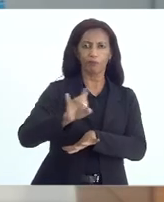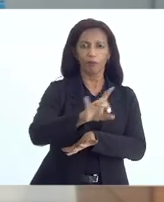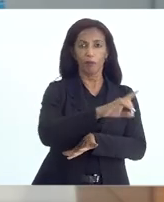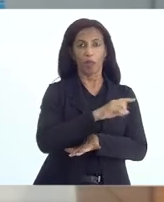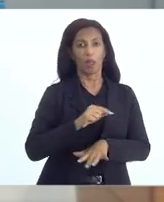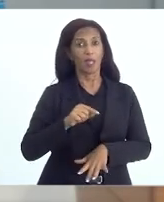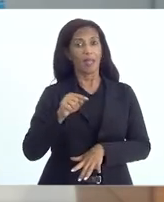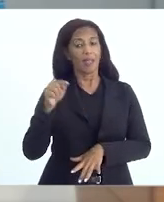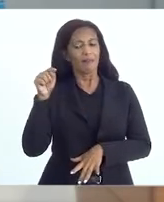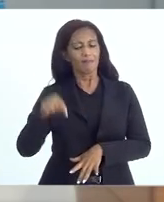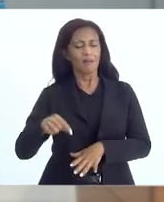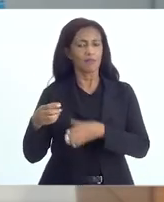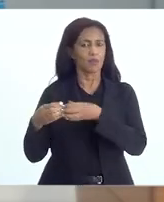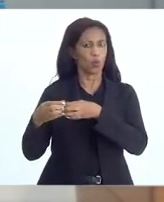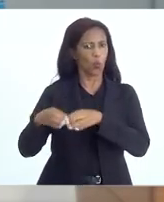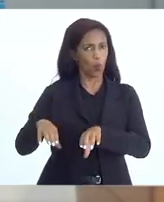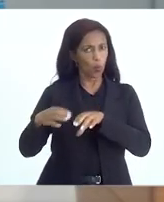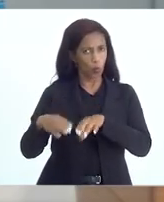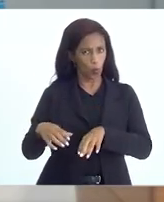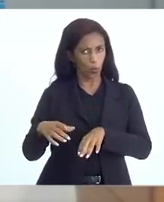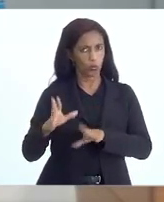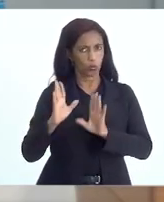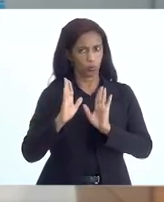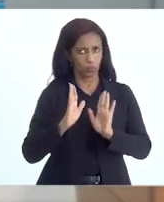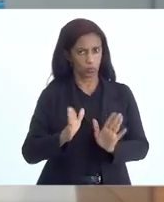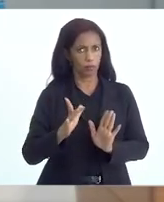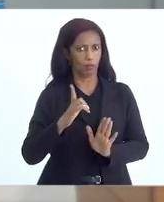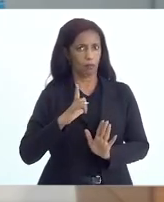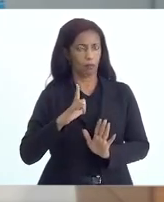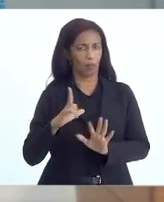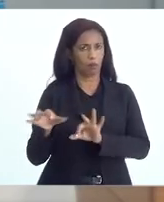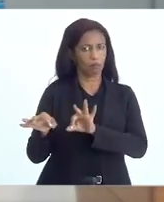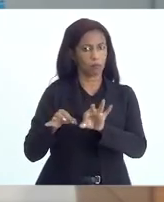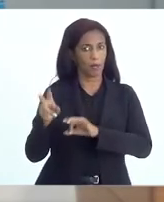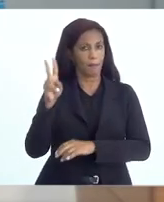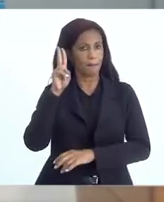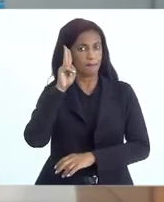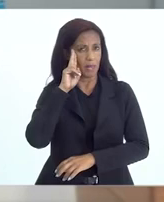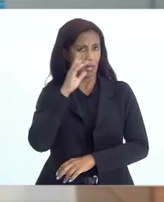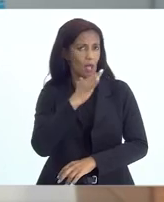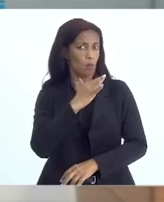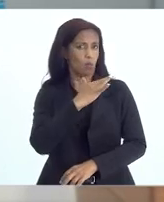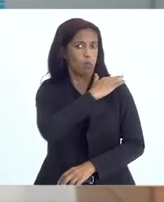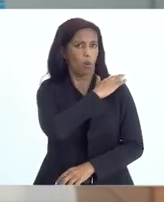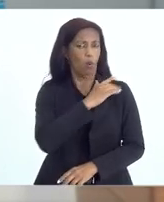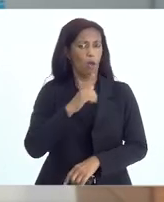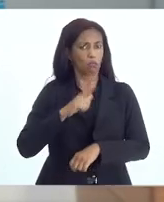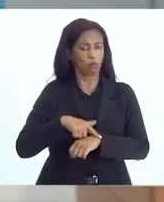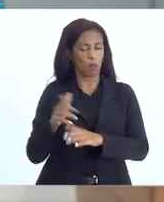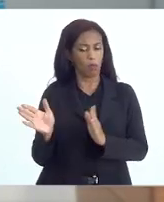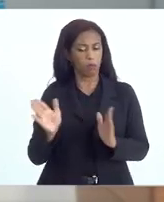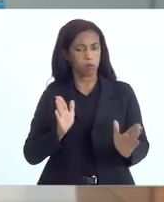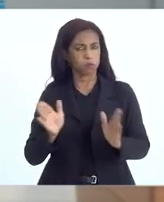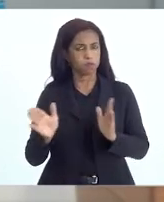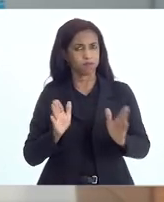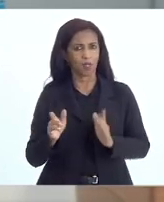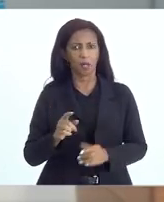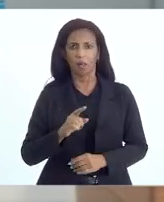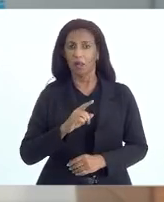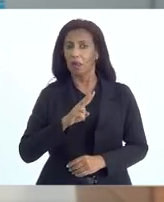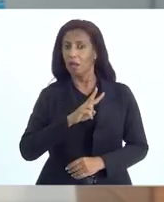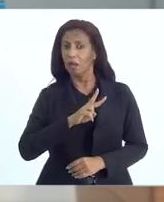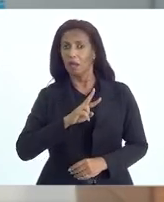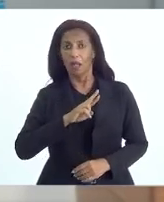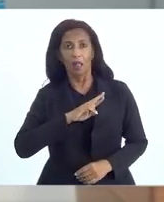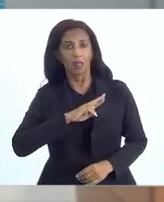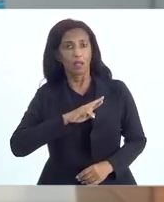Esse concurso que nós estamos fazendo de militares temporários não vai resolver